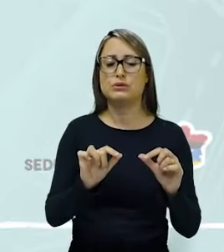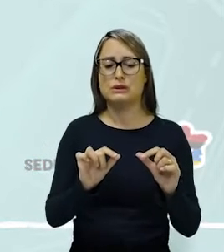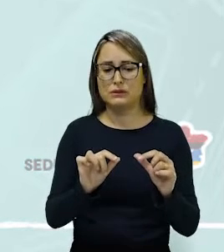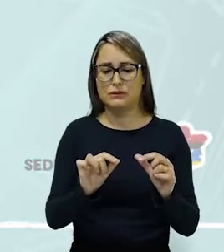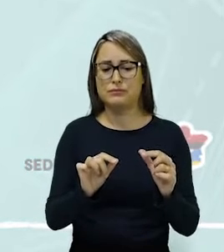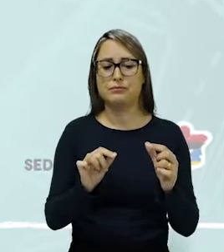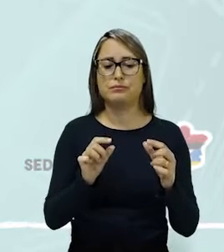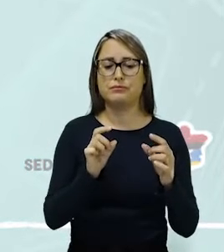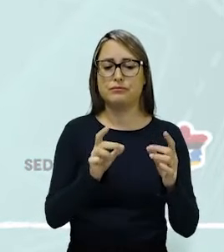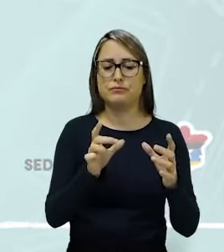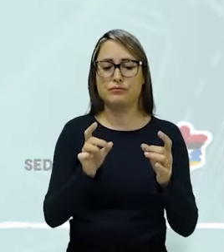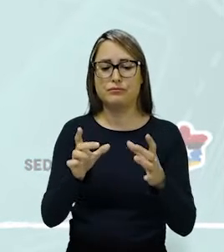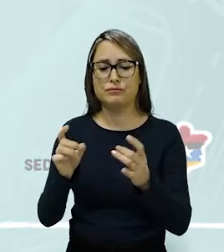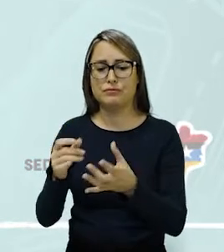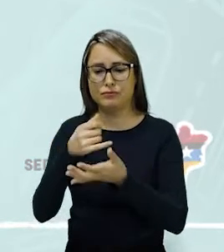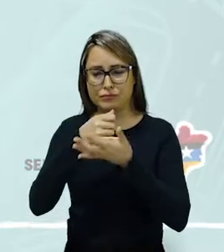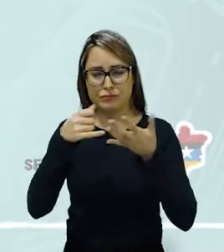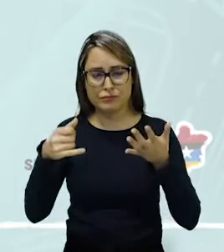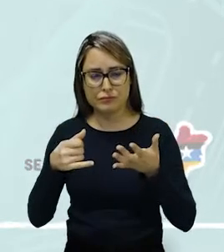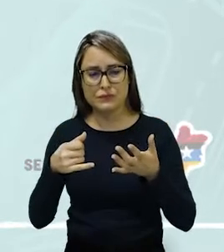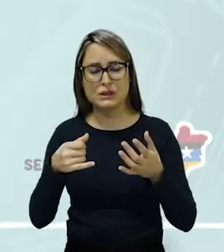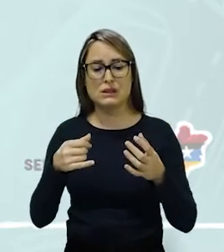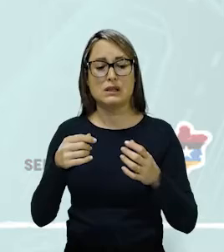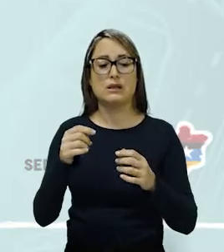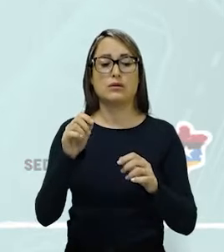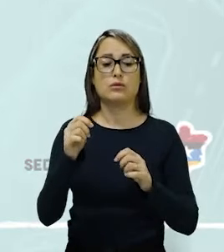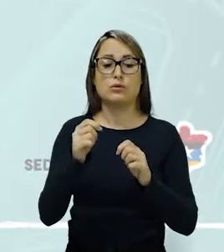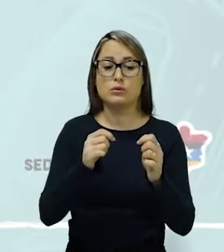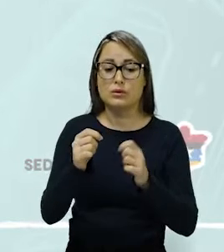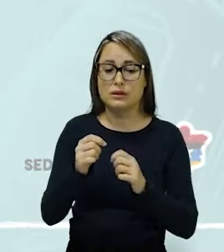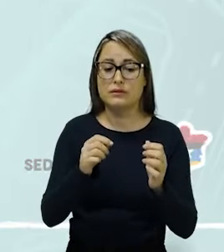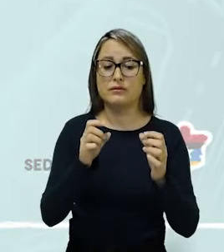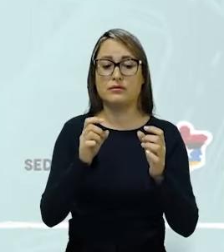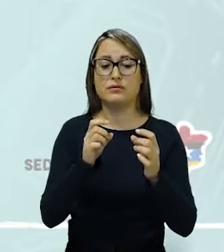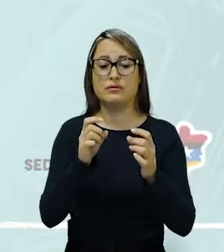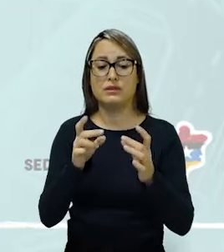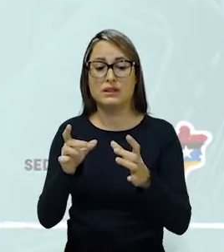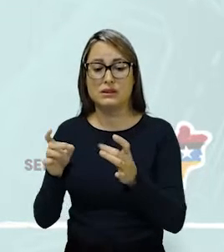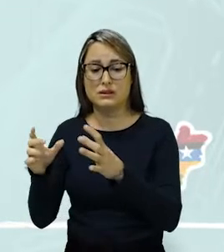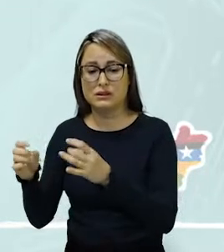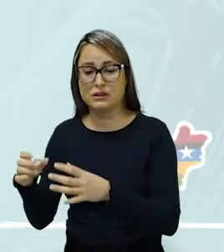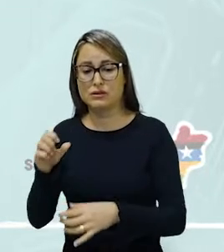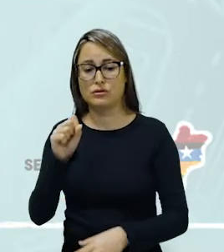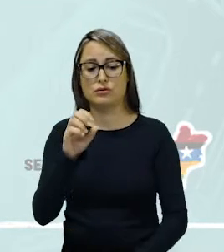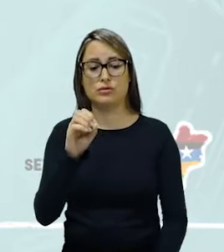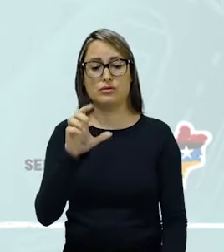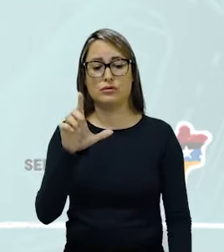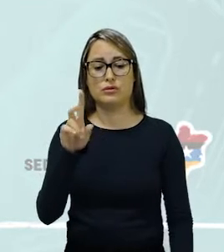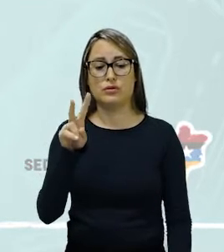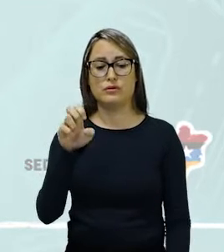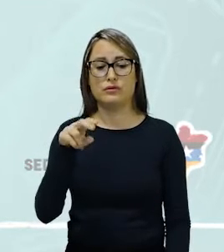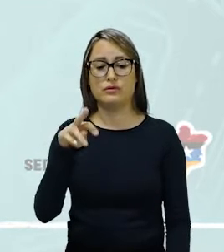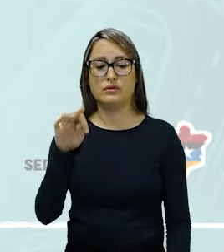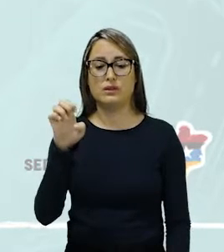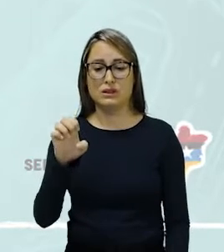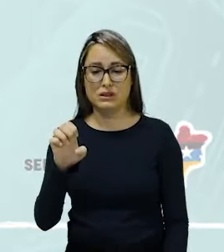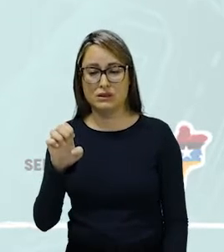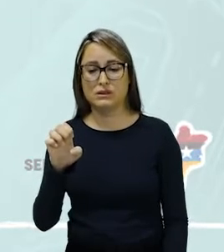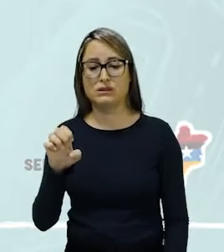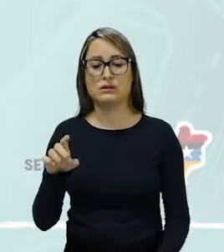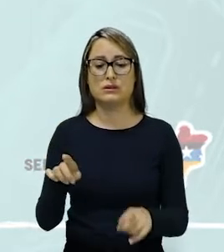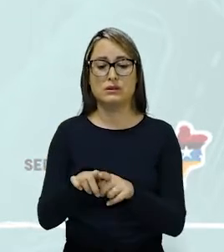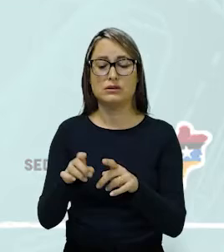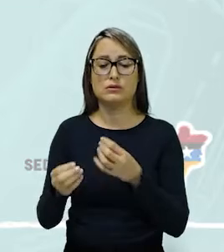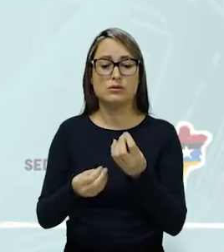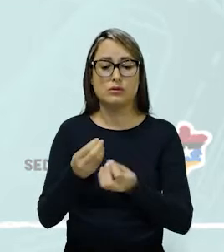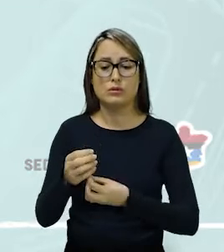a aquisição de solventes com elevado grau de pureza, como o éter, o etoxetano e a acetona,